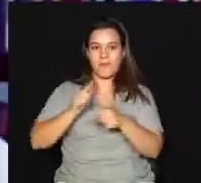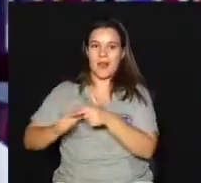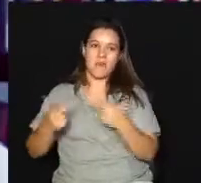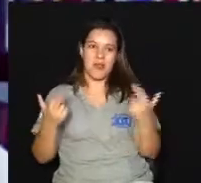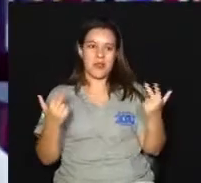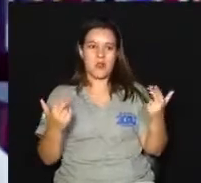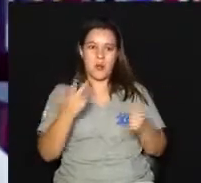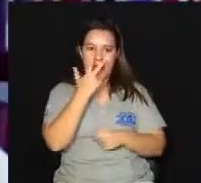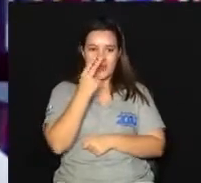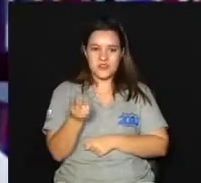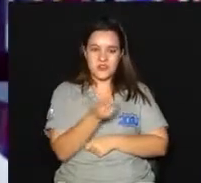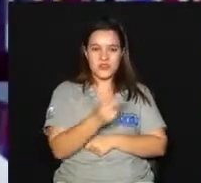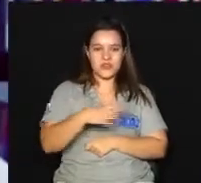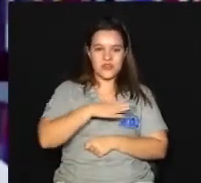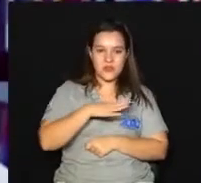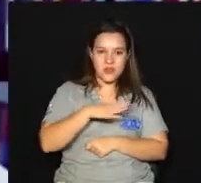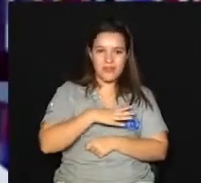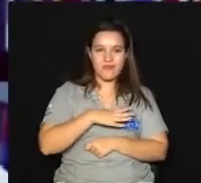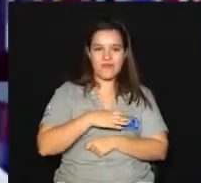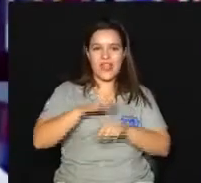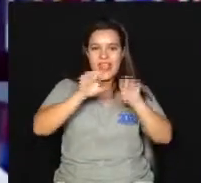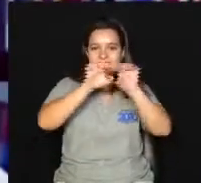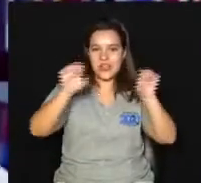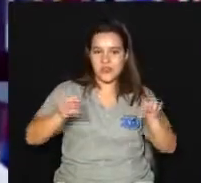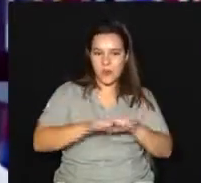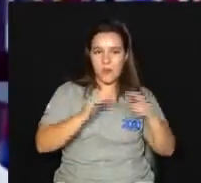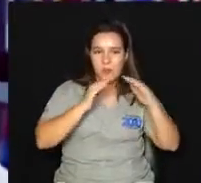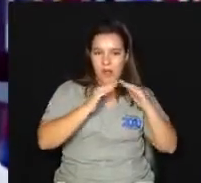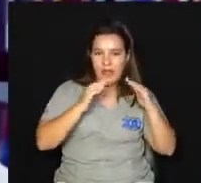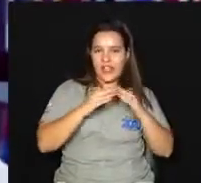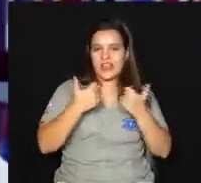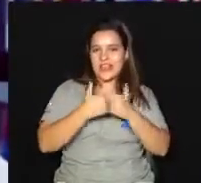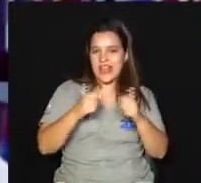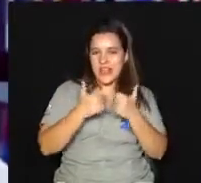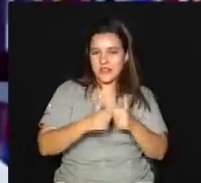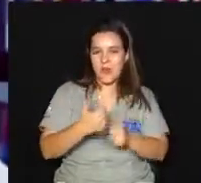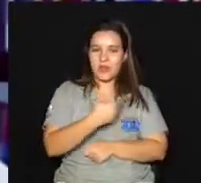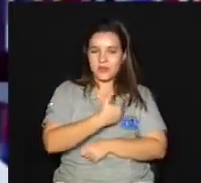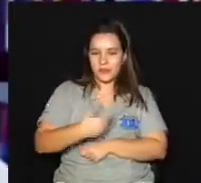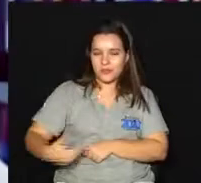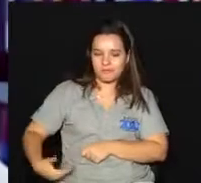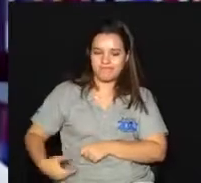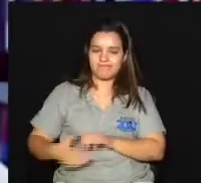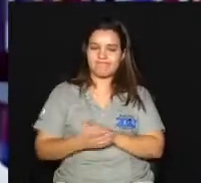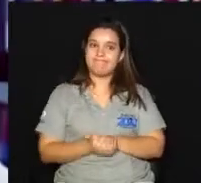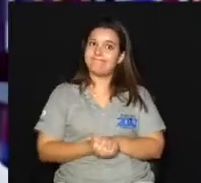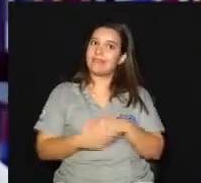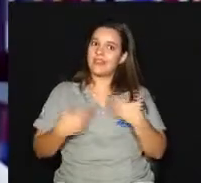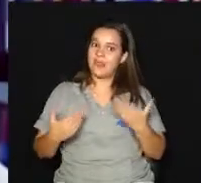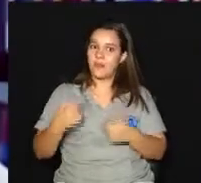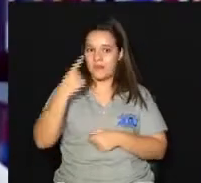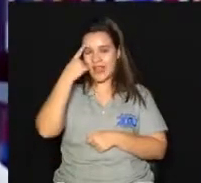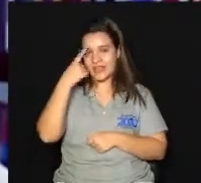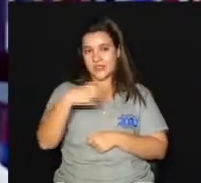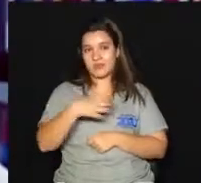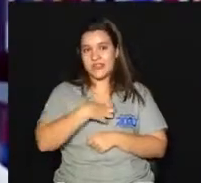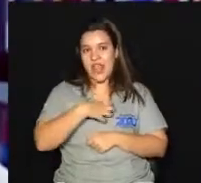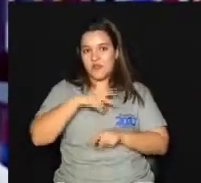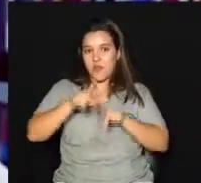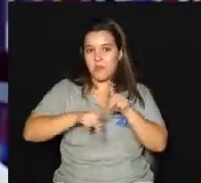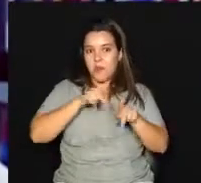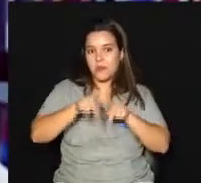duas cidades. Infraestrutura, moradia, transporte. E, de certa forma, a